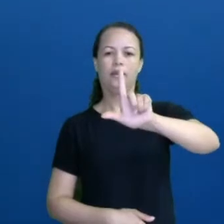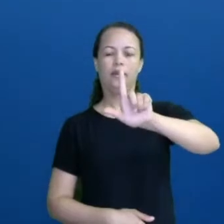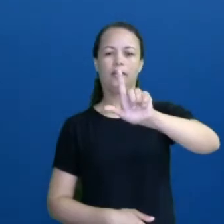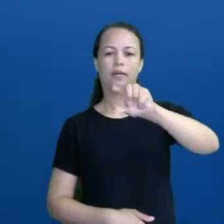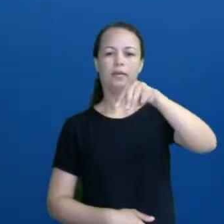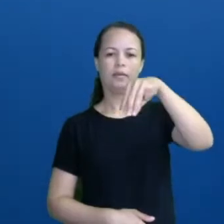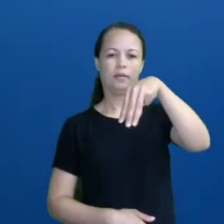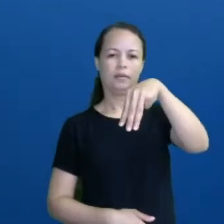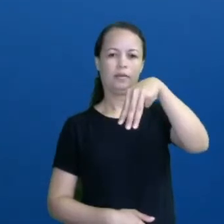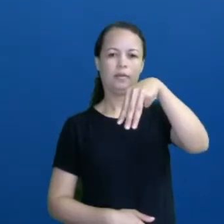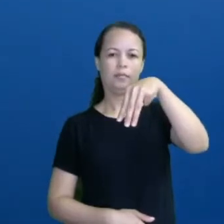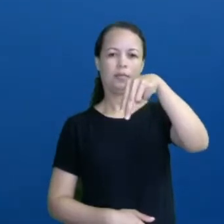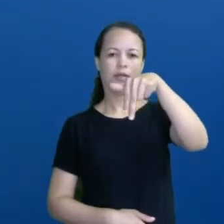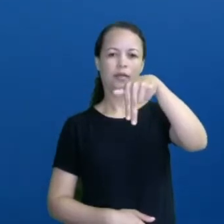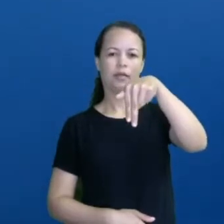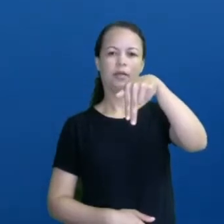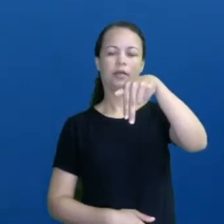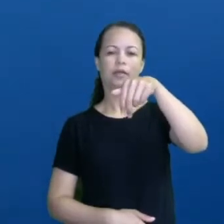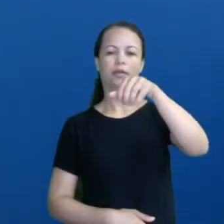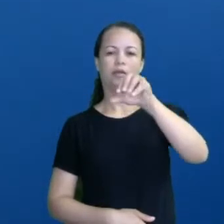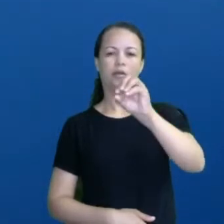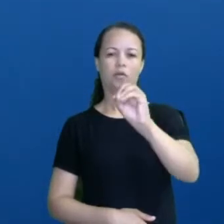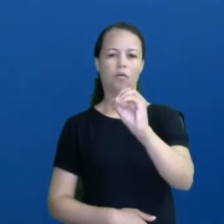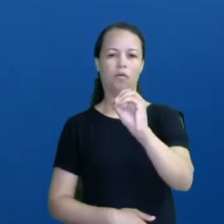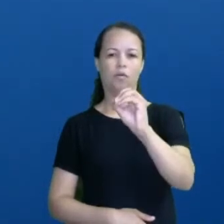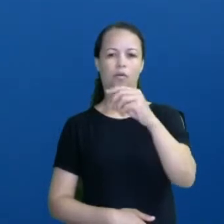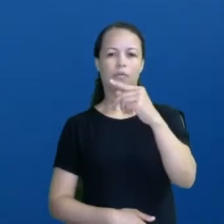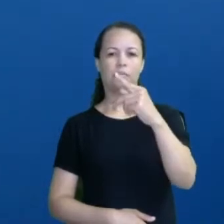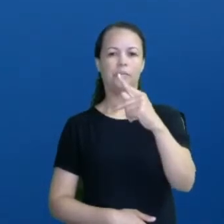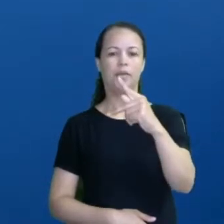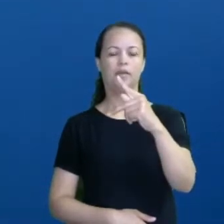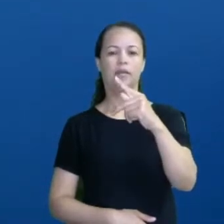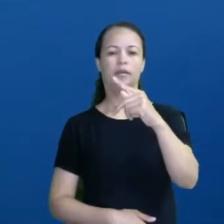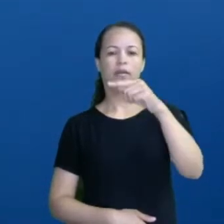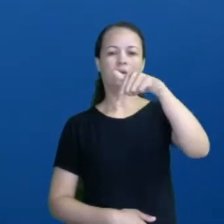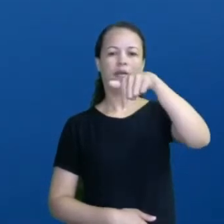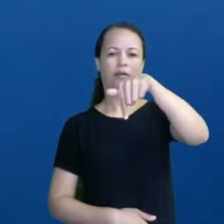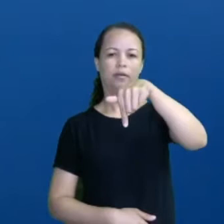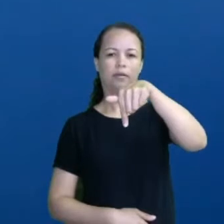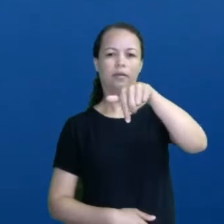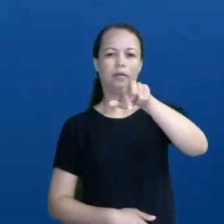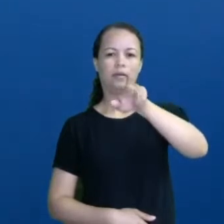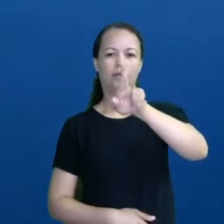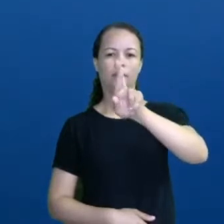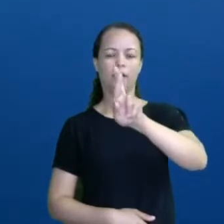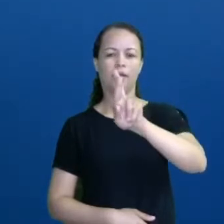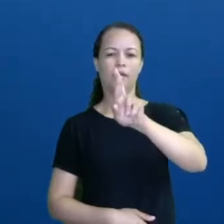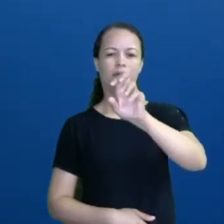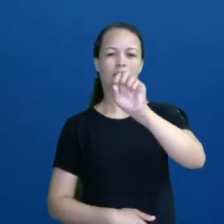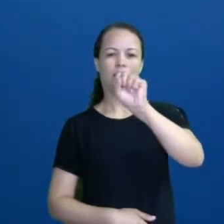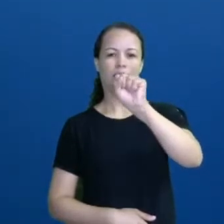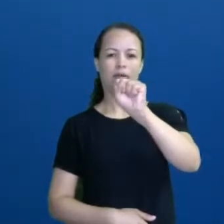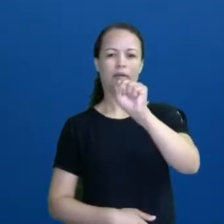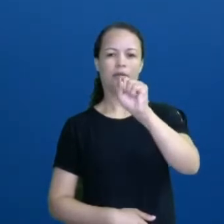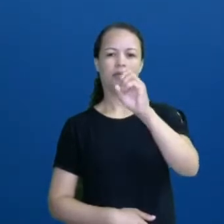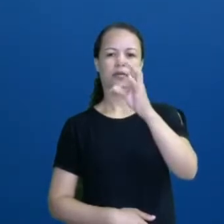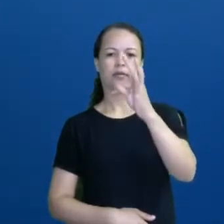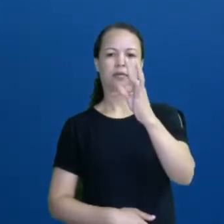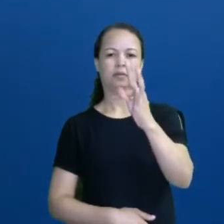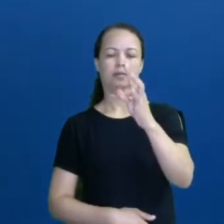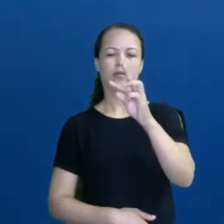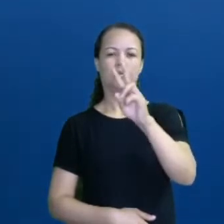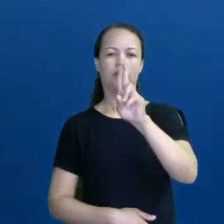L, M, N, O, P, Q, R, S,